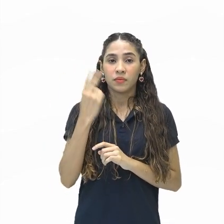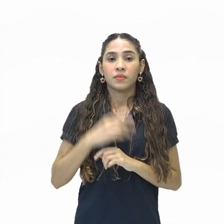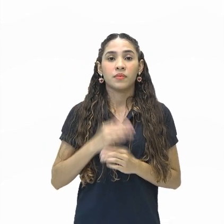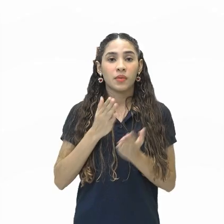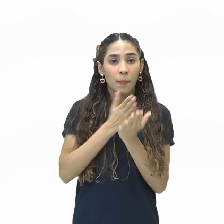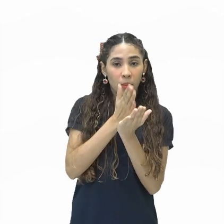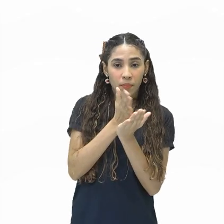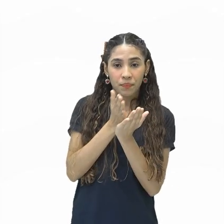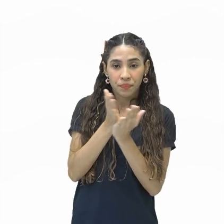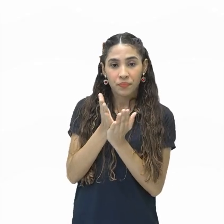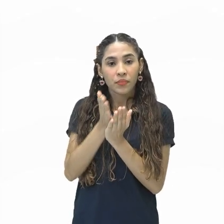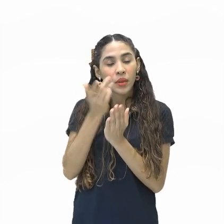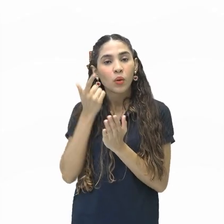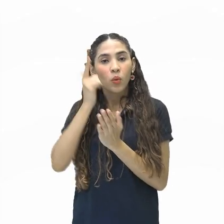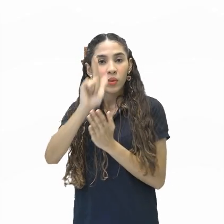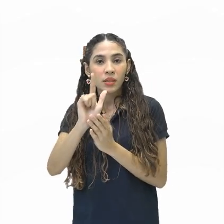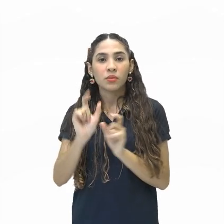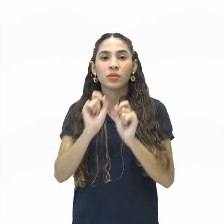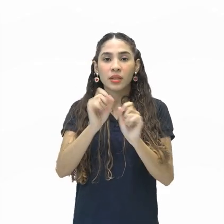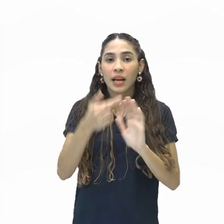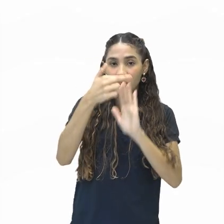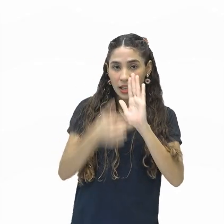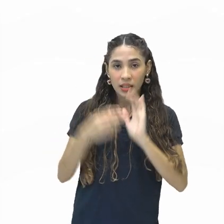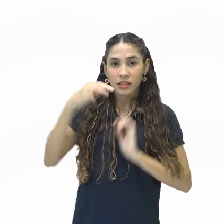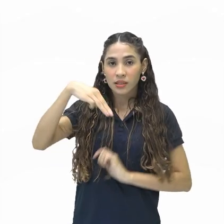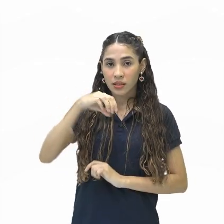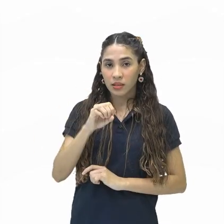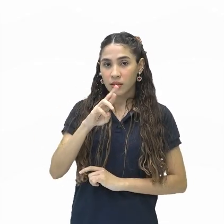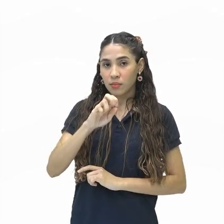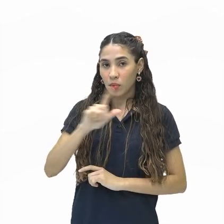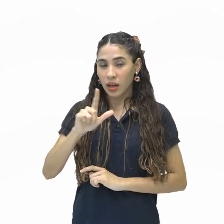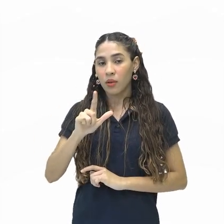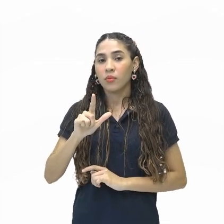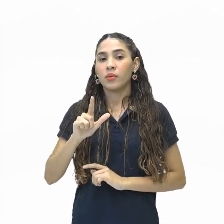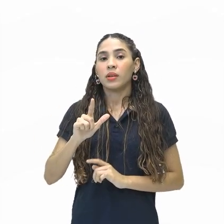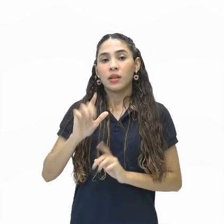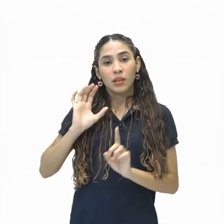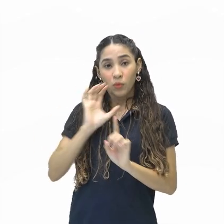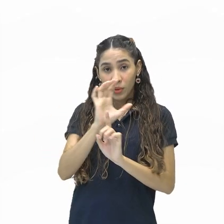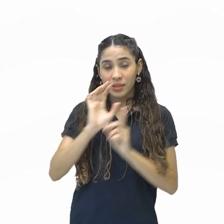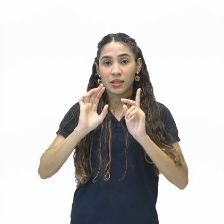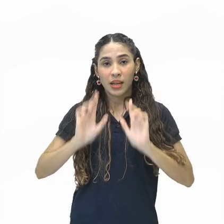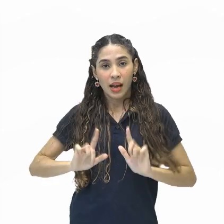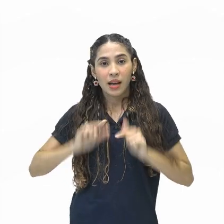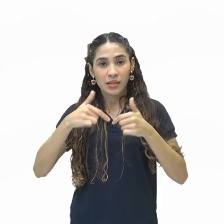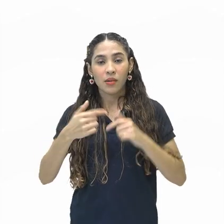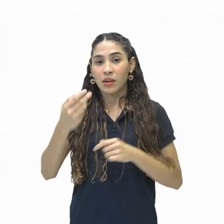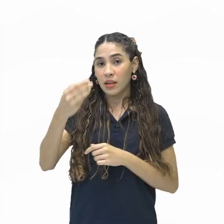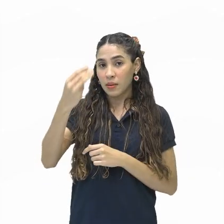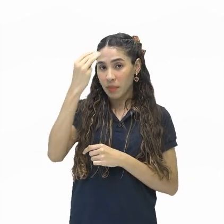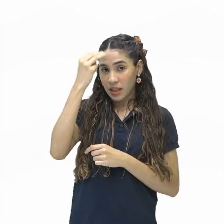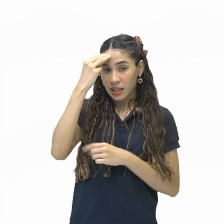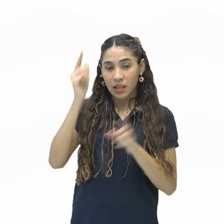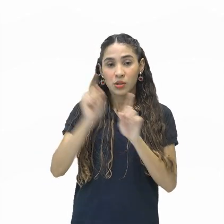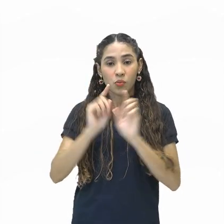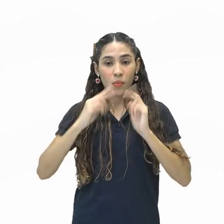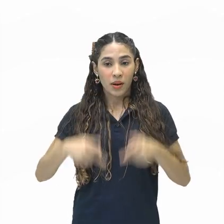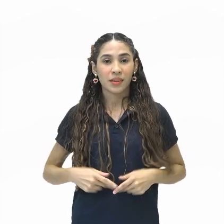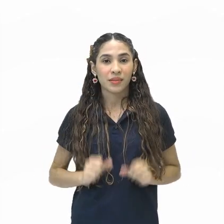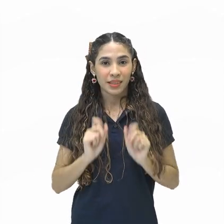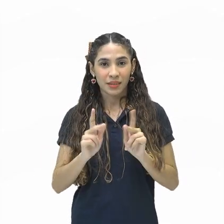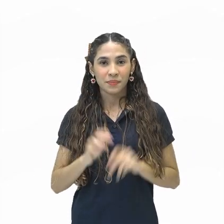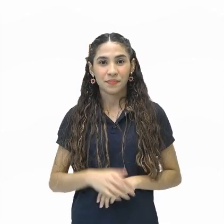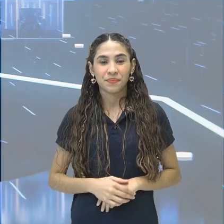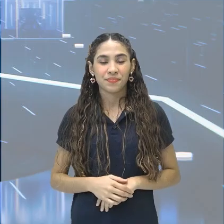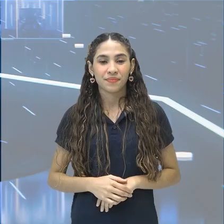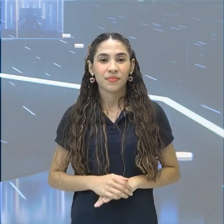tá? Até se chegar às regras morais, que influenciam o comportamento e a mentalidade humana. Perfeito,